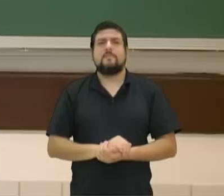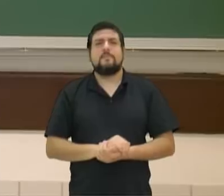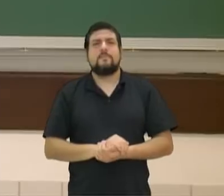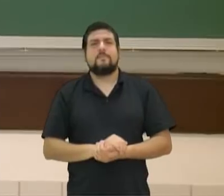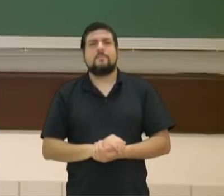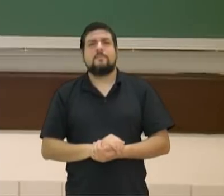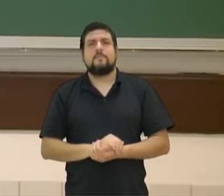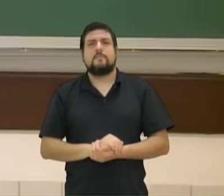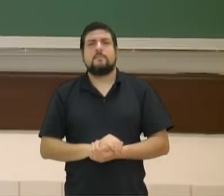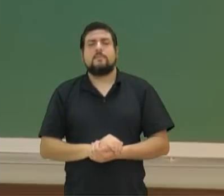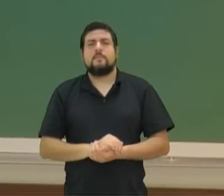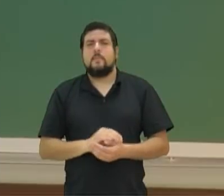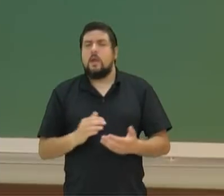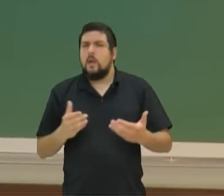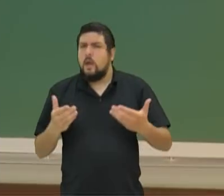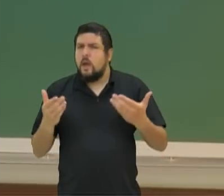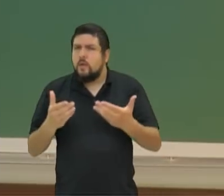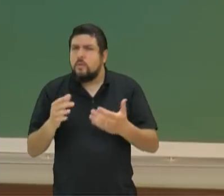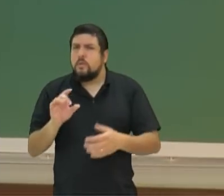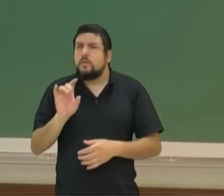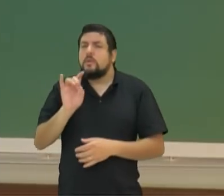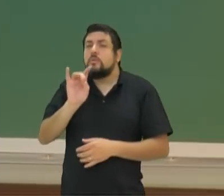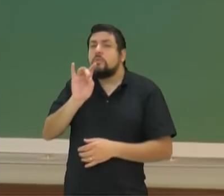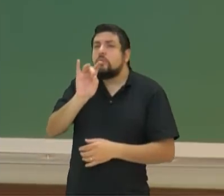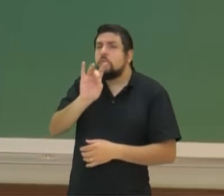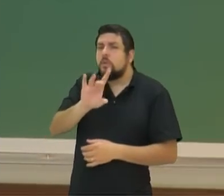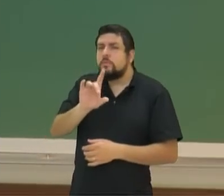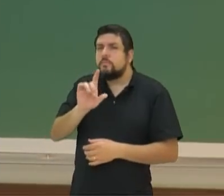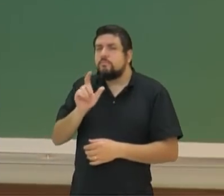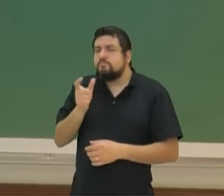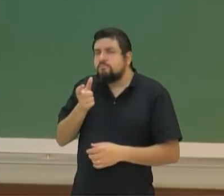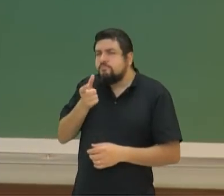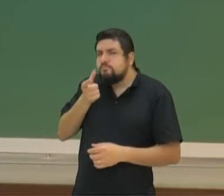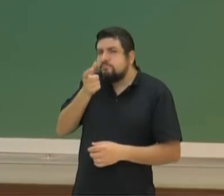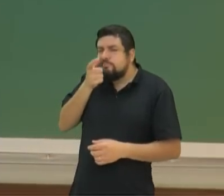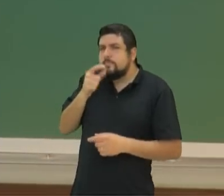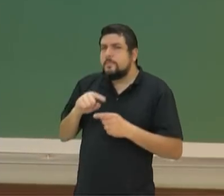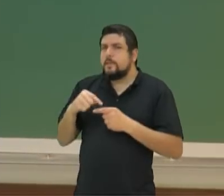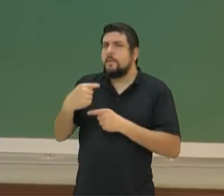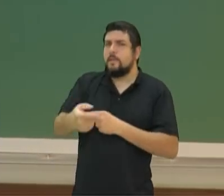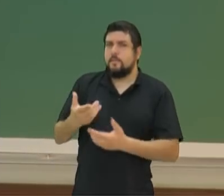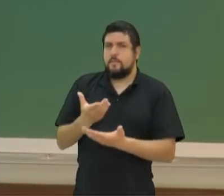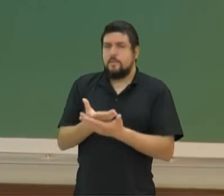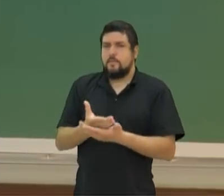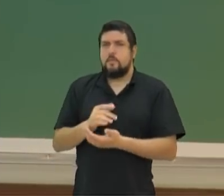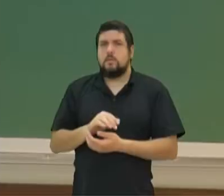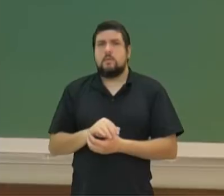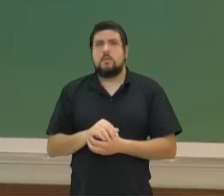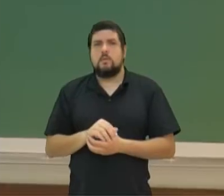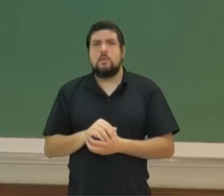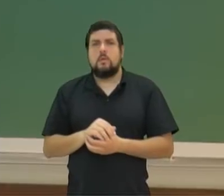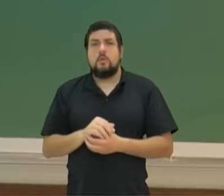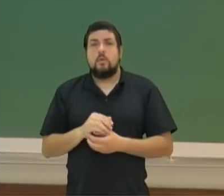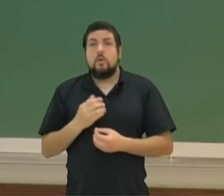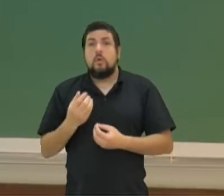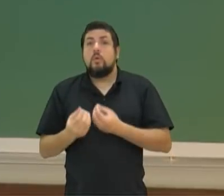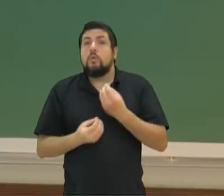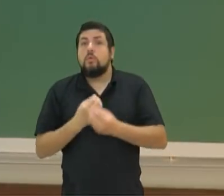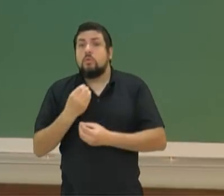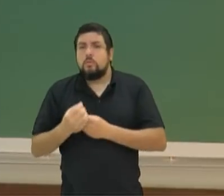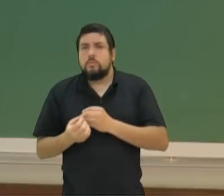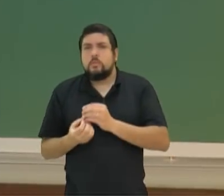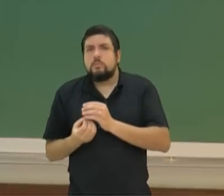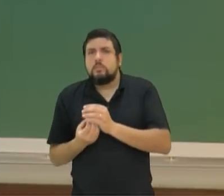Agora, a gente vai só dar um preview no que vai ser o assunto da próxima aula. O surgimento da vida